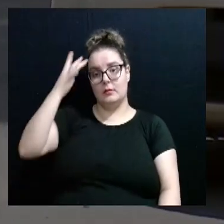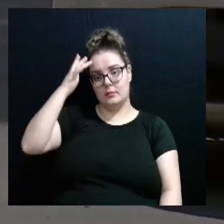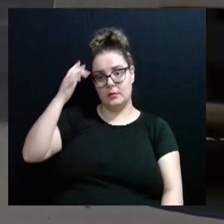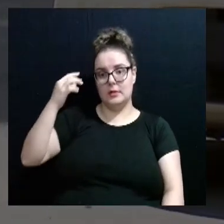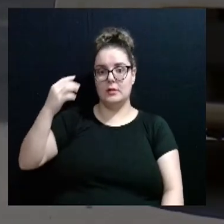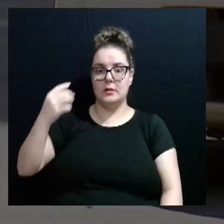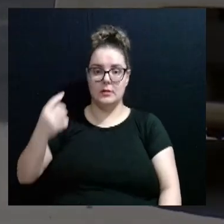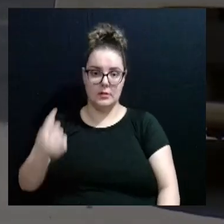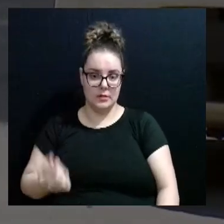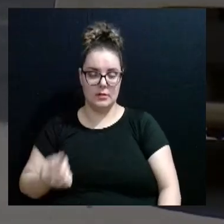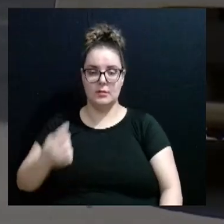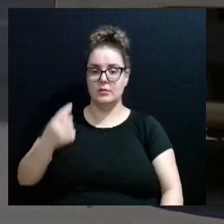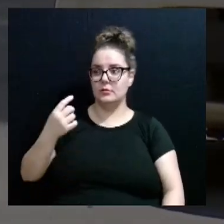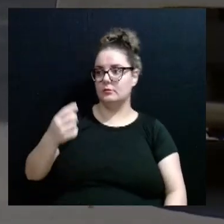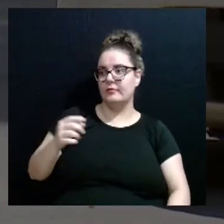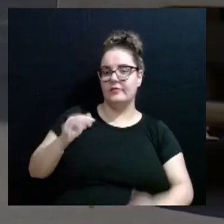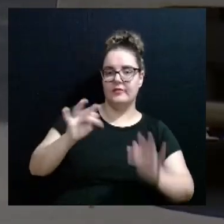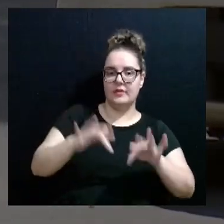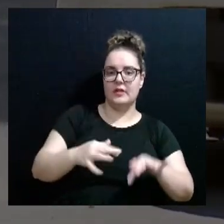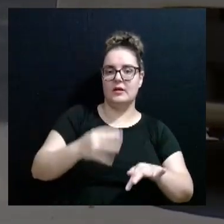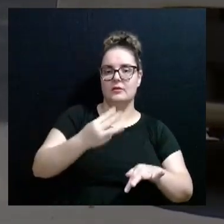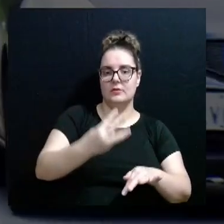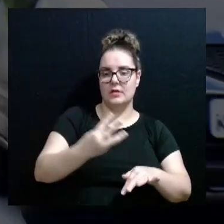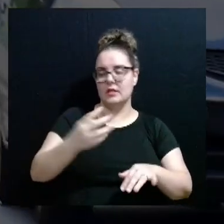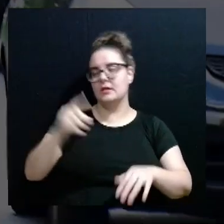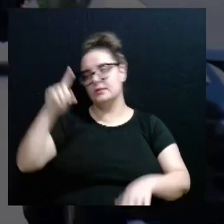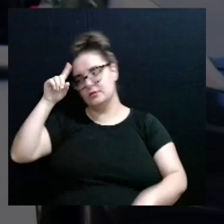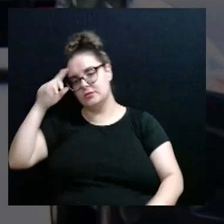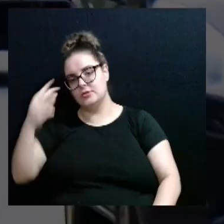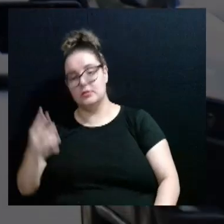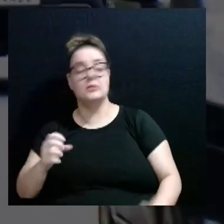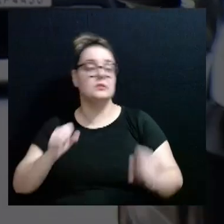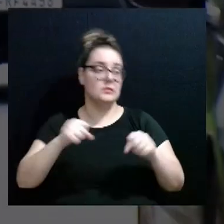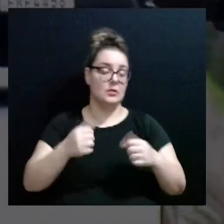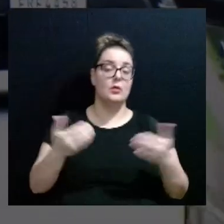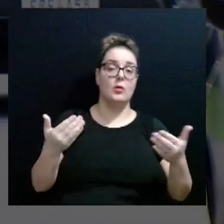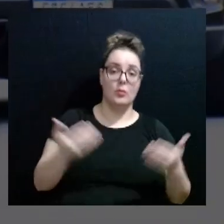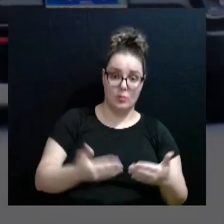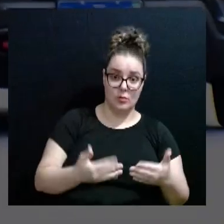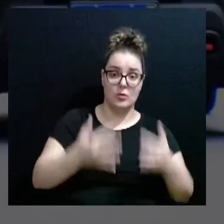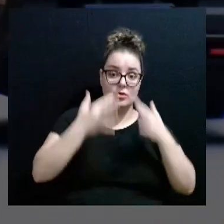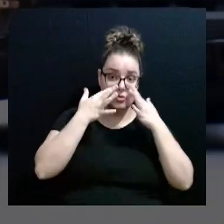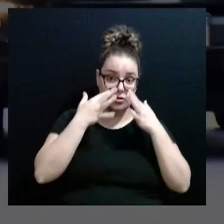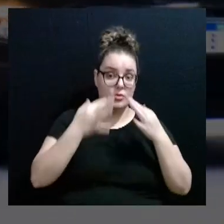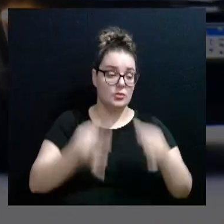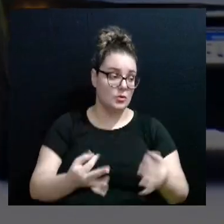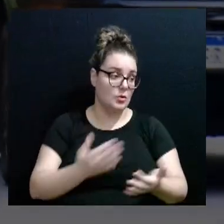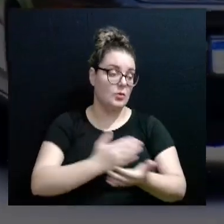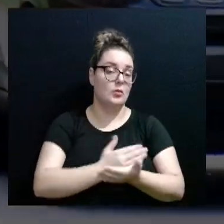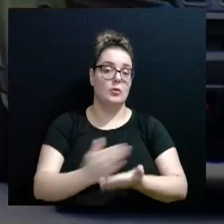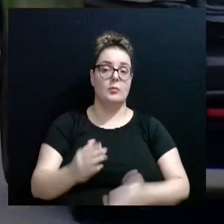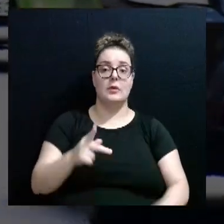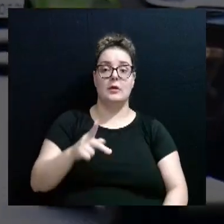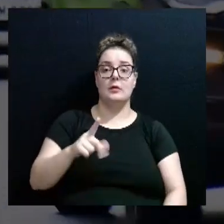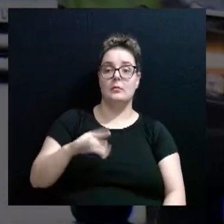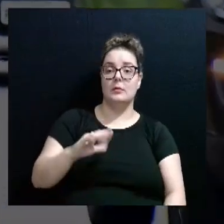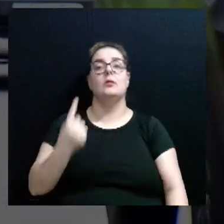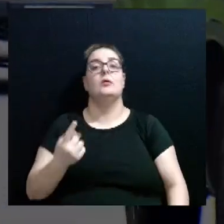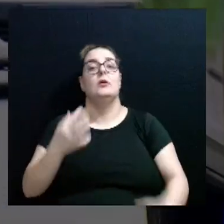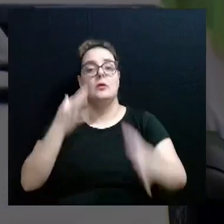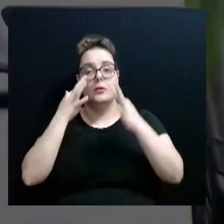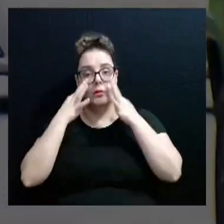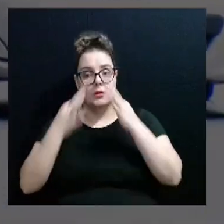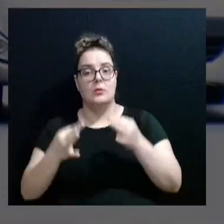de janeiro? Exatamente. Hoje, né, tem que se atentar aos motoristas que começa a placa 1. Então, se atentem ao pagamento para que